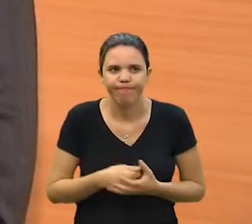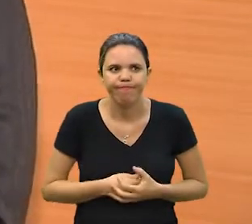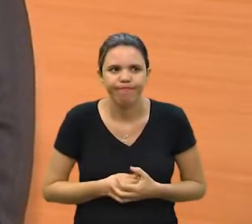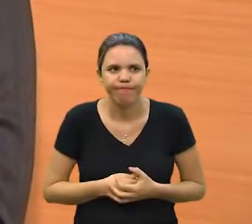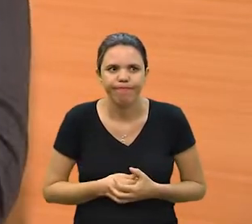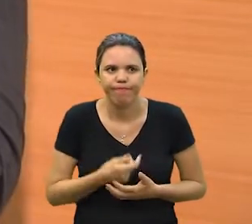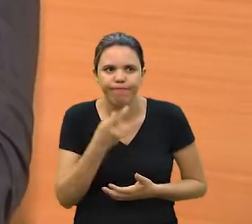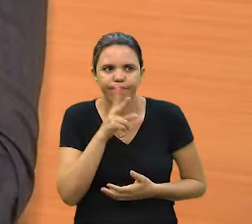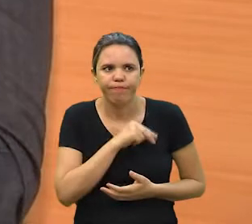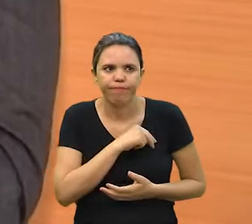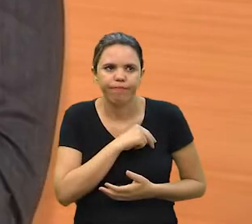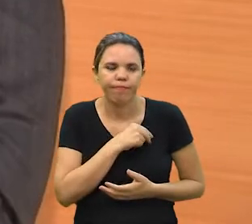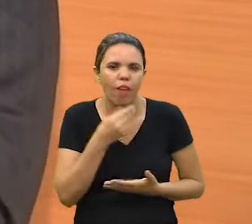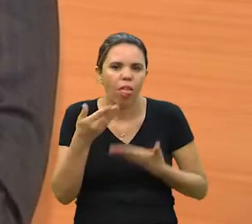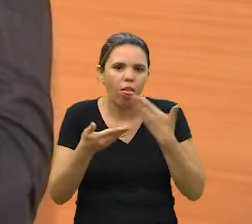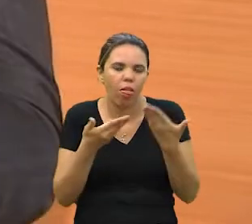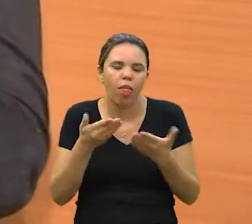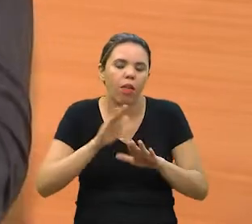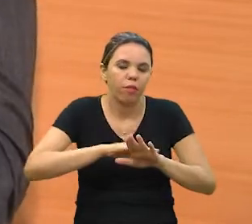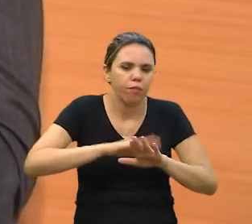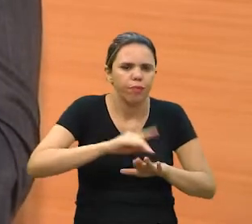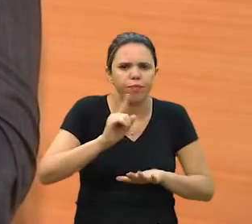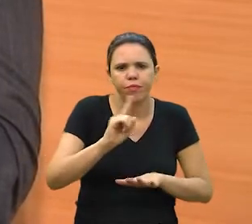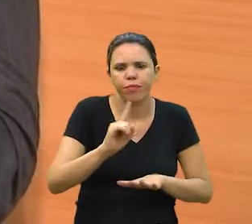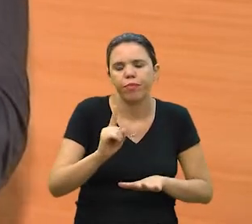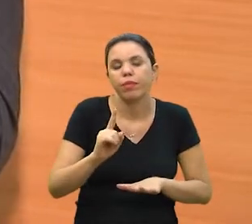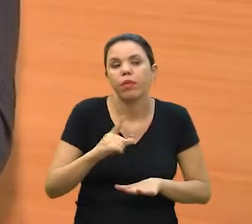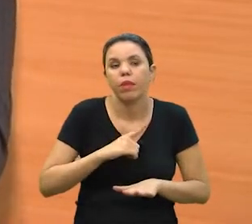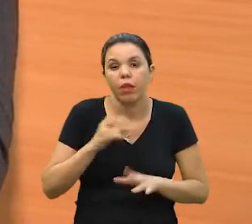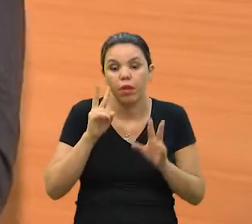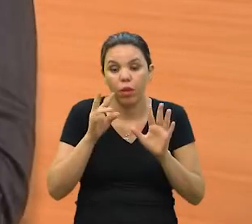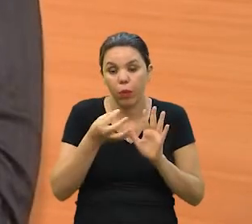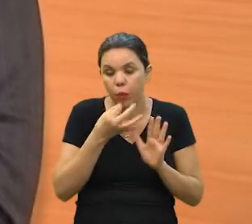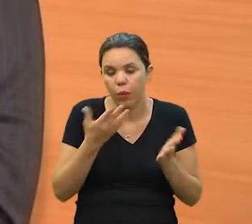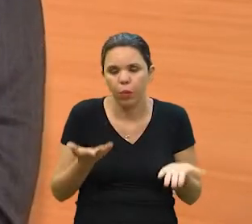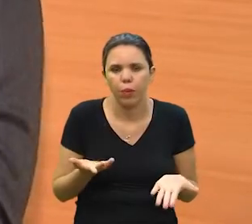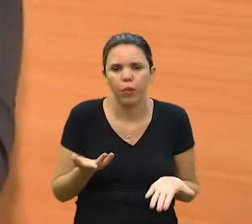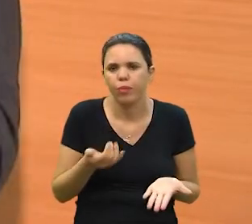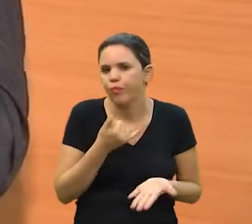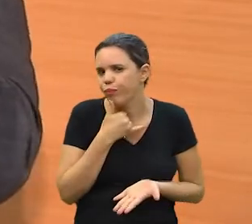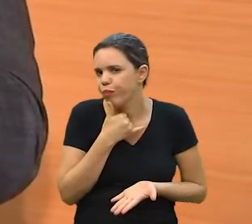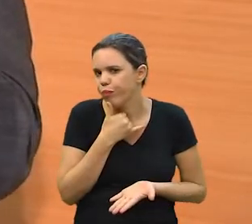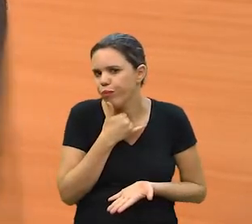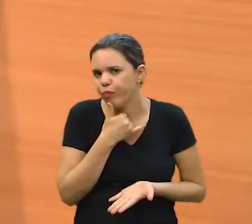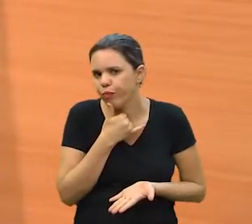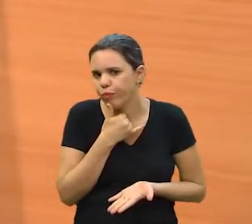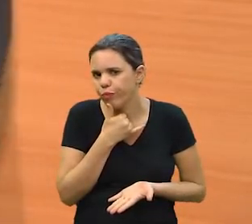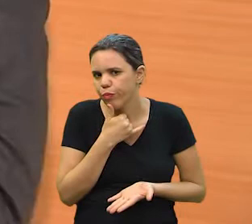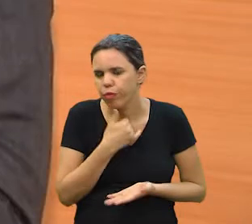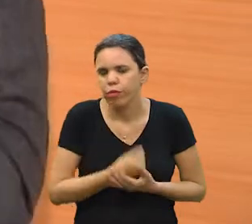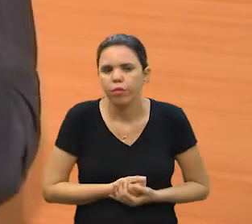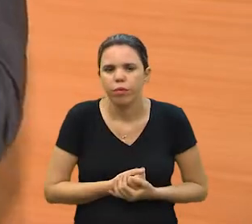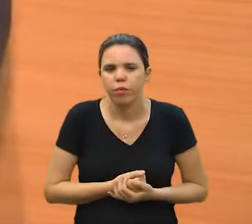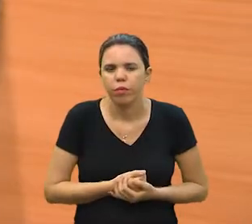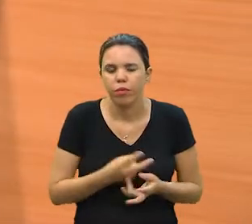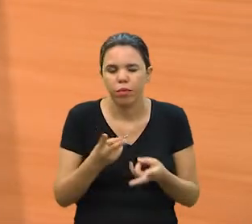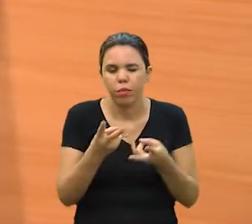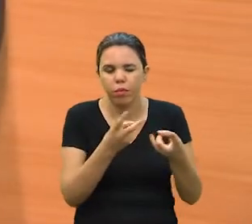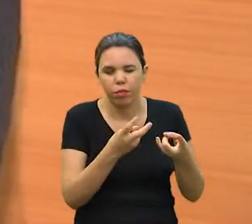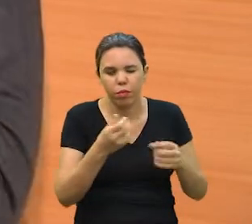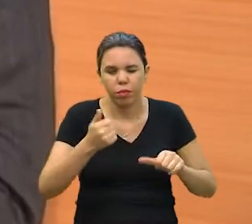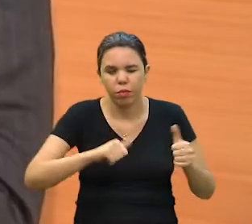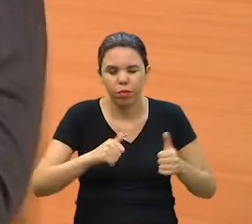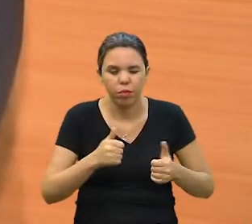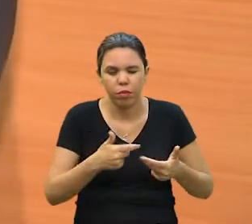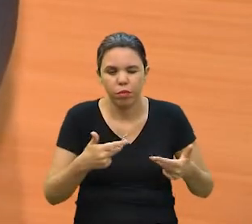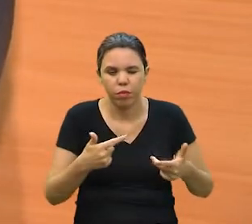vez, né, vai falar, pô, só faz ideologia? Não é, é que eu tenho uma visão que infelizmente a gente passa assim um raio-x e começa a